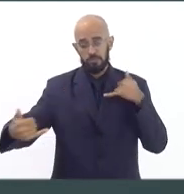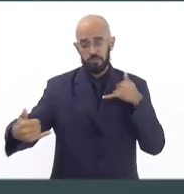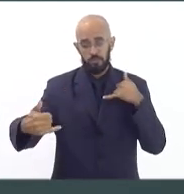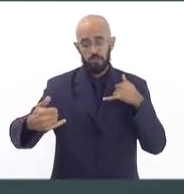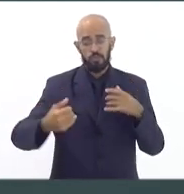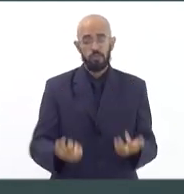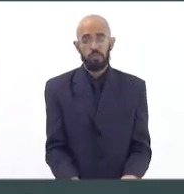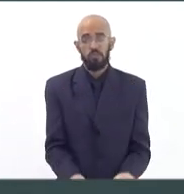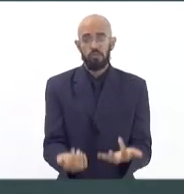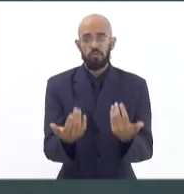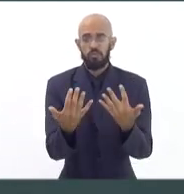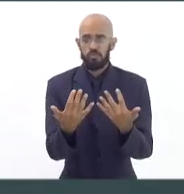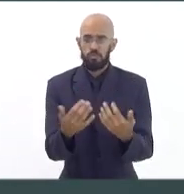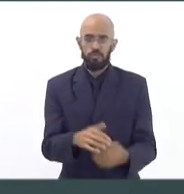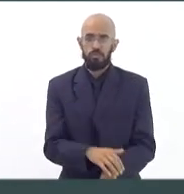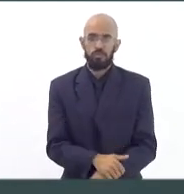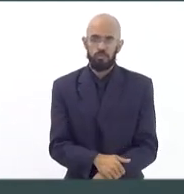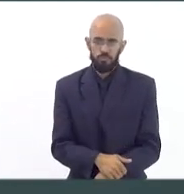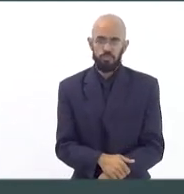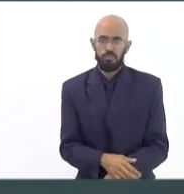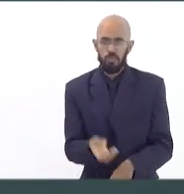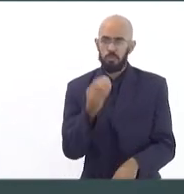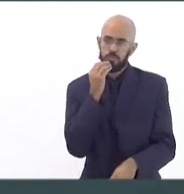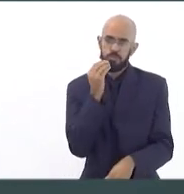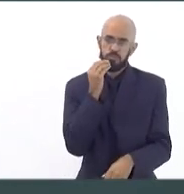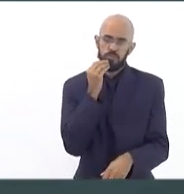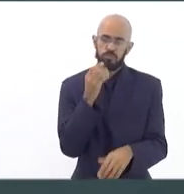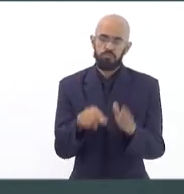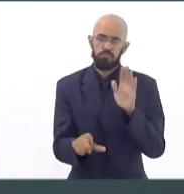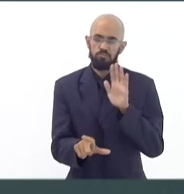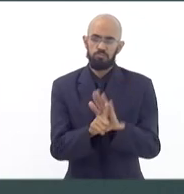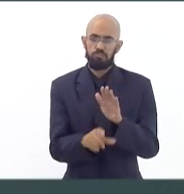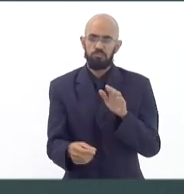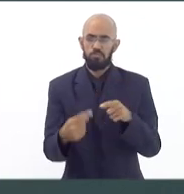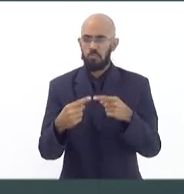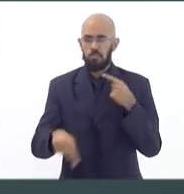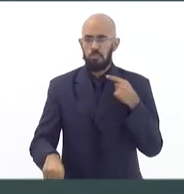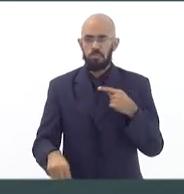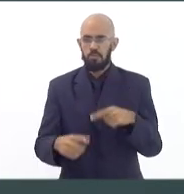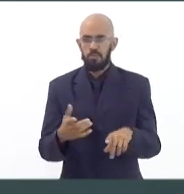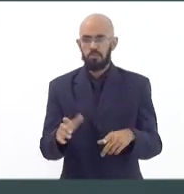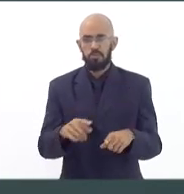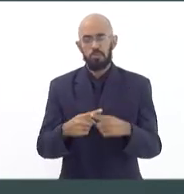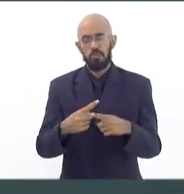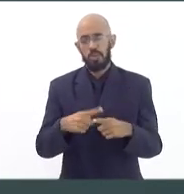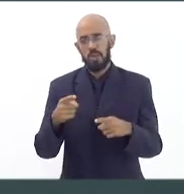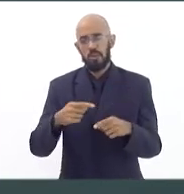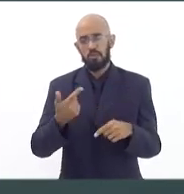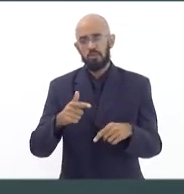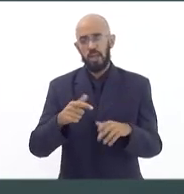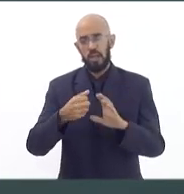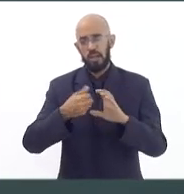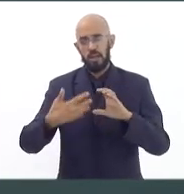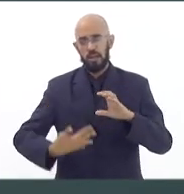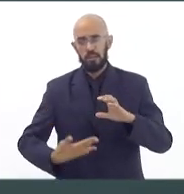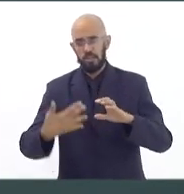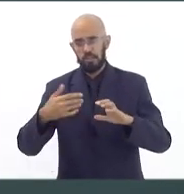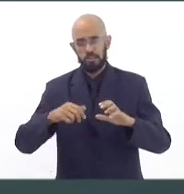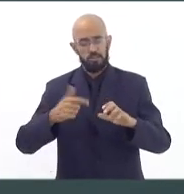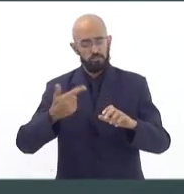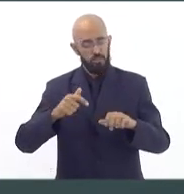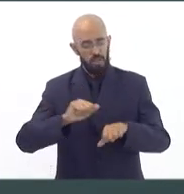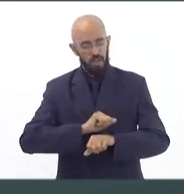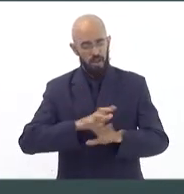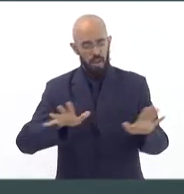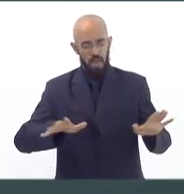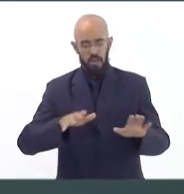é aceleração materiais desimpedir dificultar o reconhecimento pelos empresários vez caracteriza um produto que prejudica a indicação da sua Clara